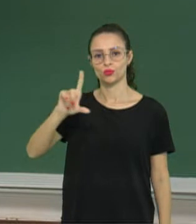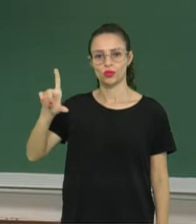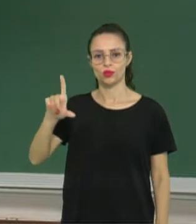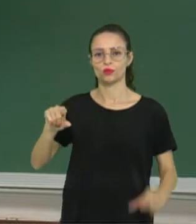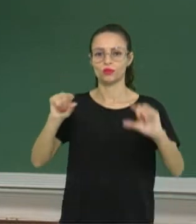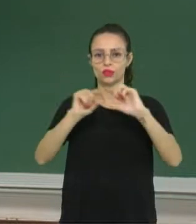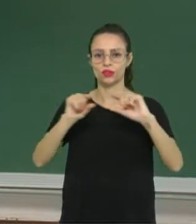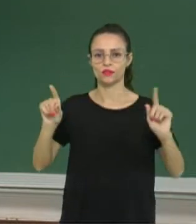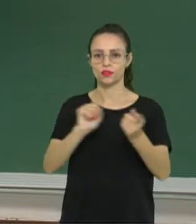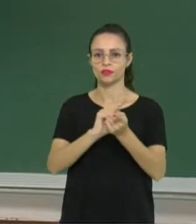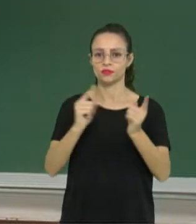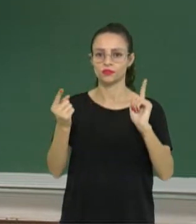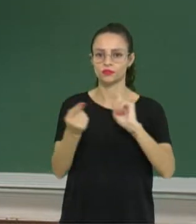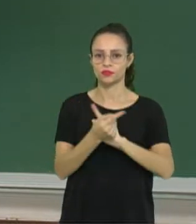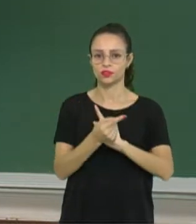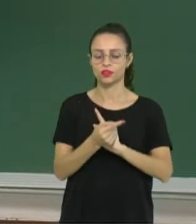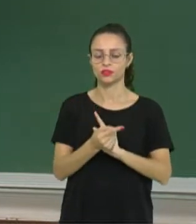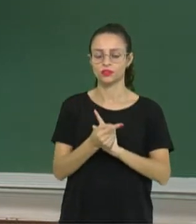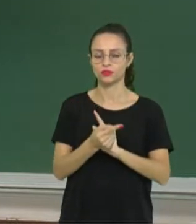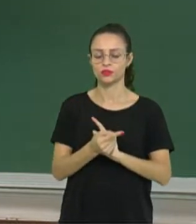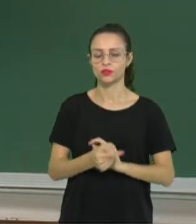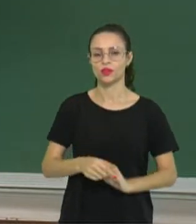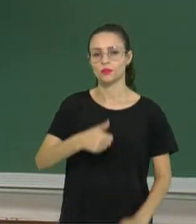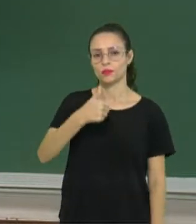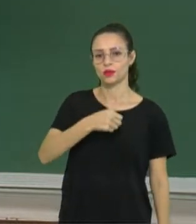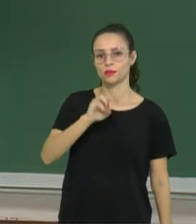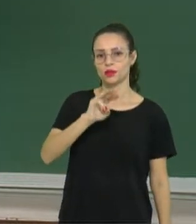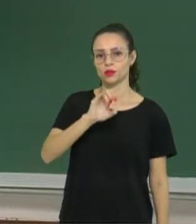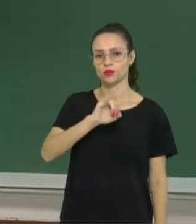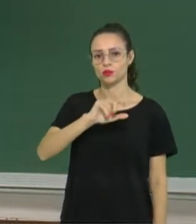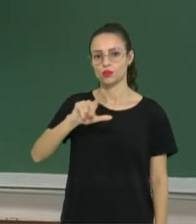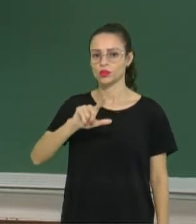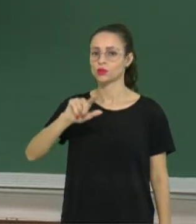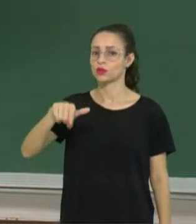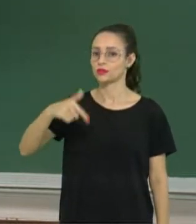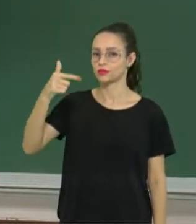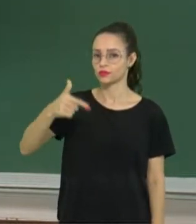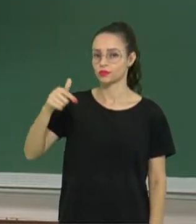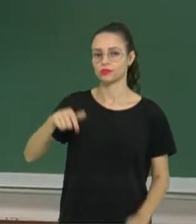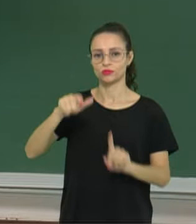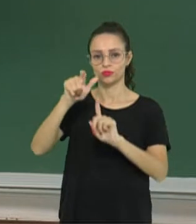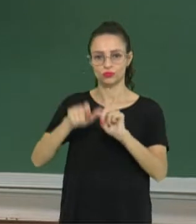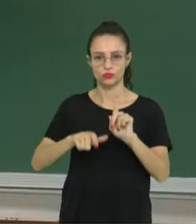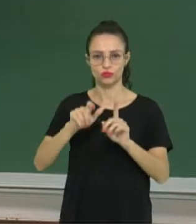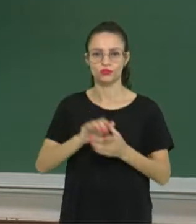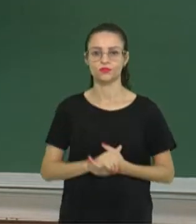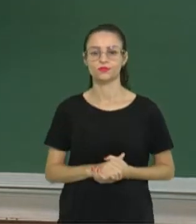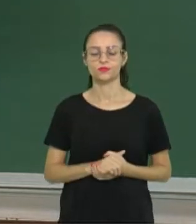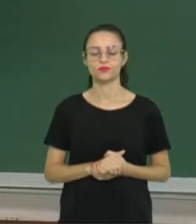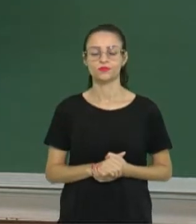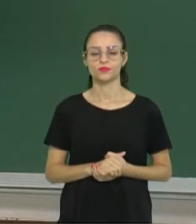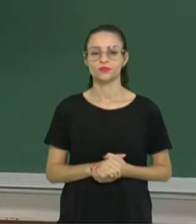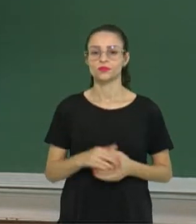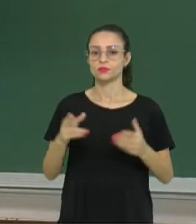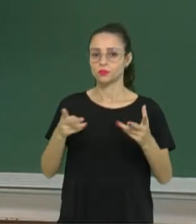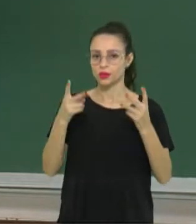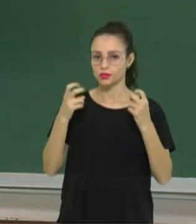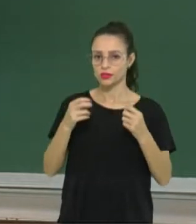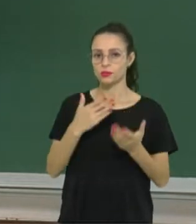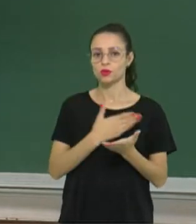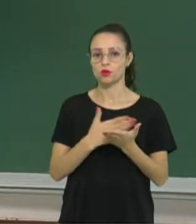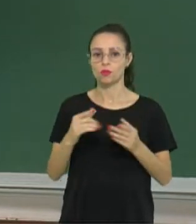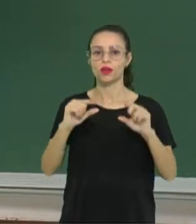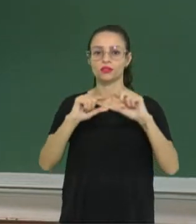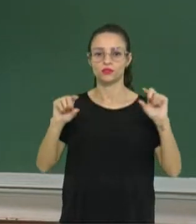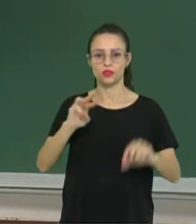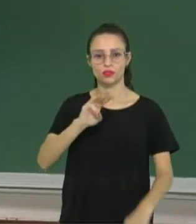da frase em relação ao sujeito. Por exemplo, will she drive her new car? Então, observem que iniciei a frase com o